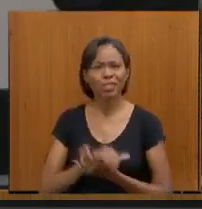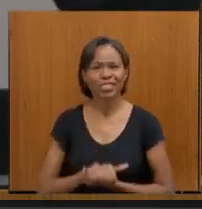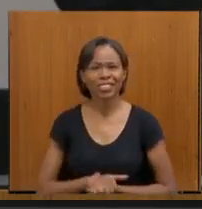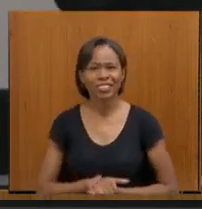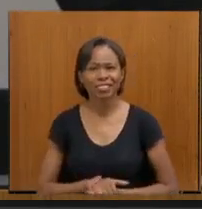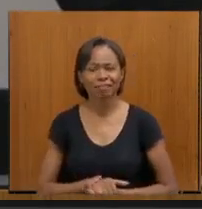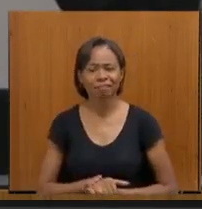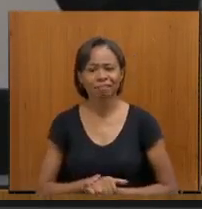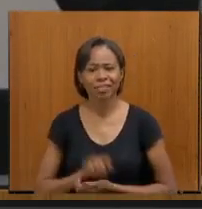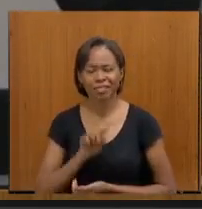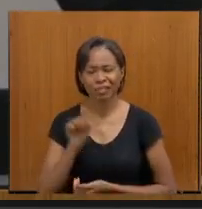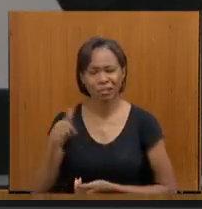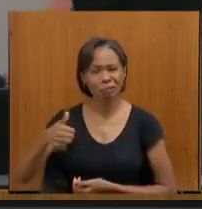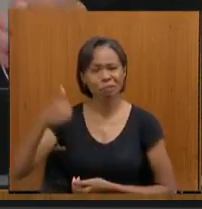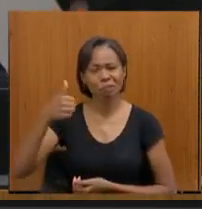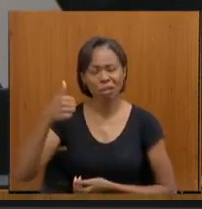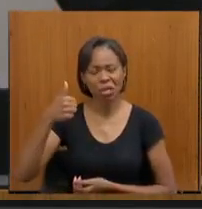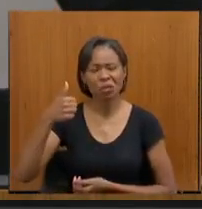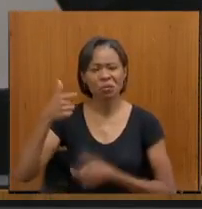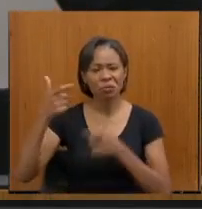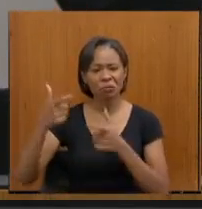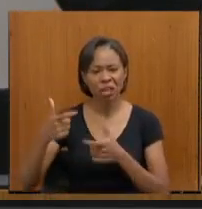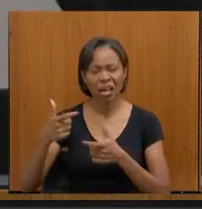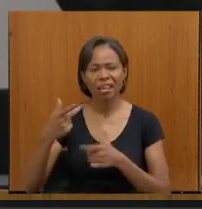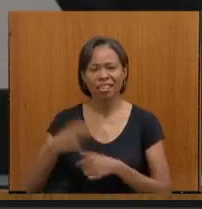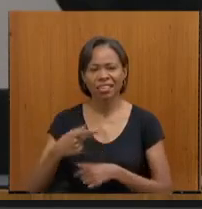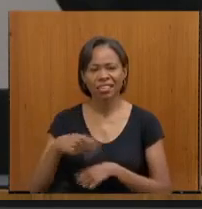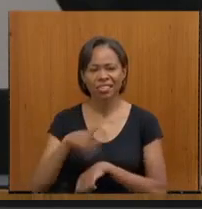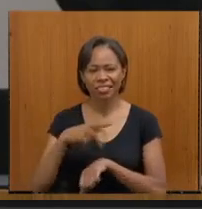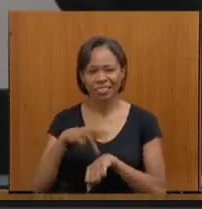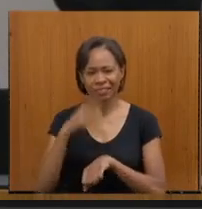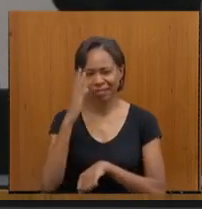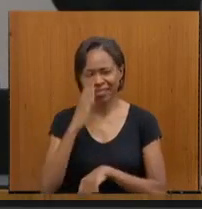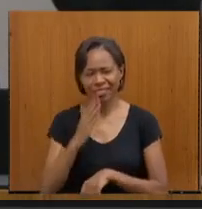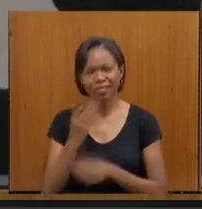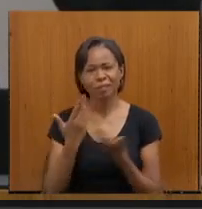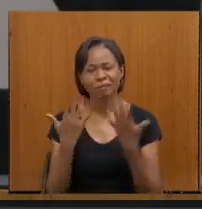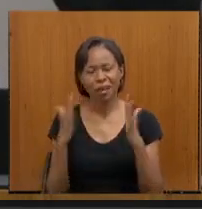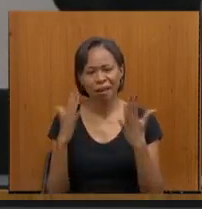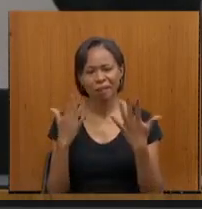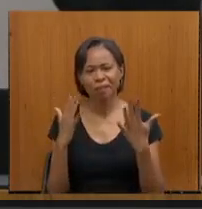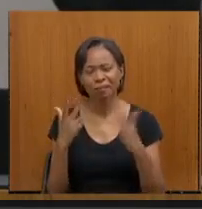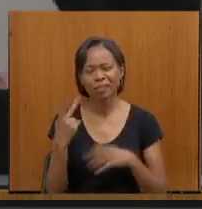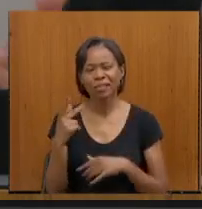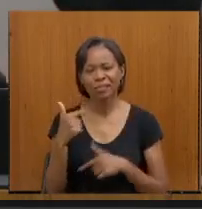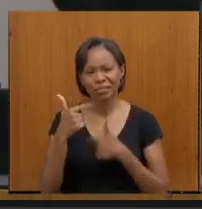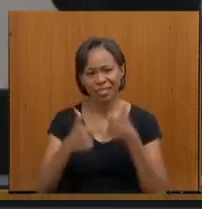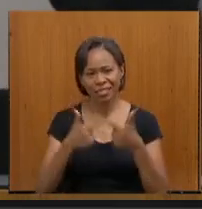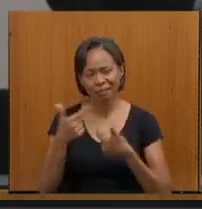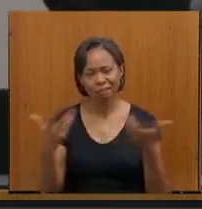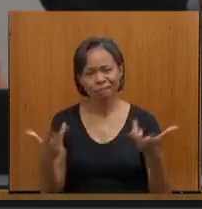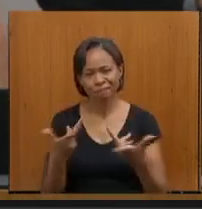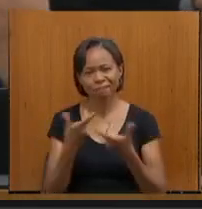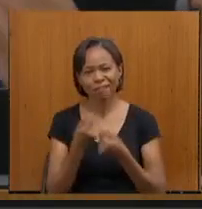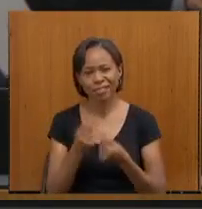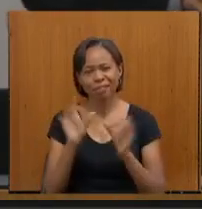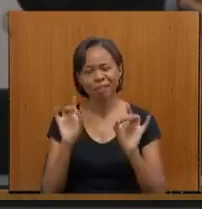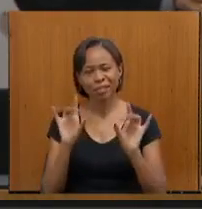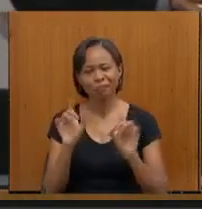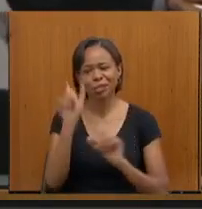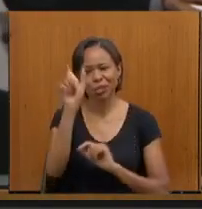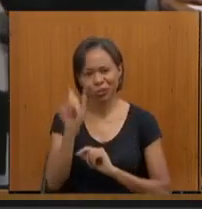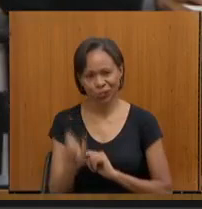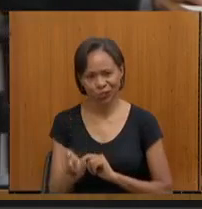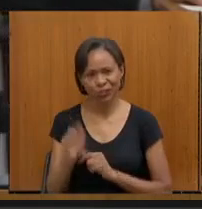em primeiro lugar no nosso país estão parabéns pelo Belo trabalho né da Federação dos especial o Senhor